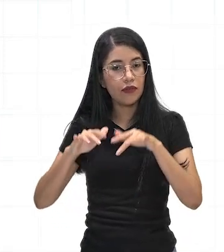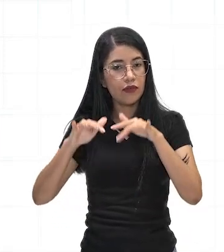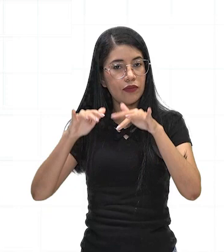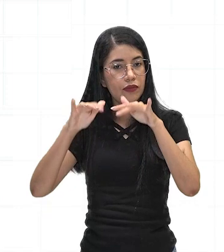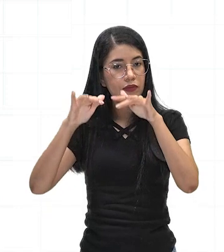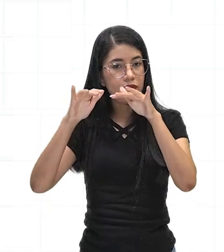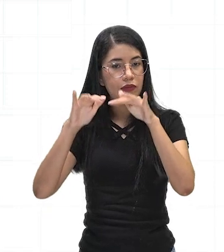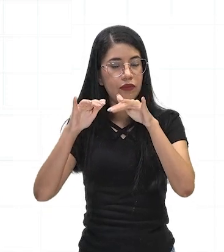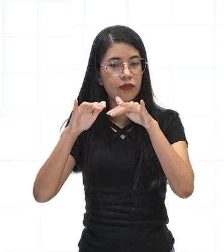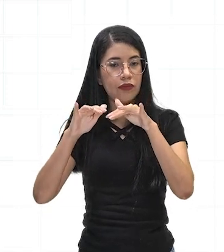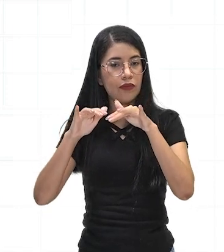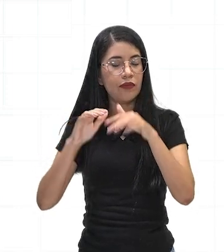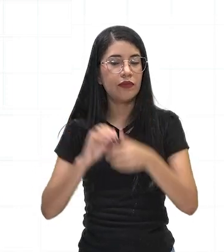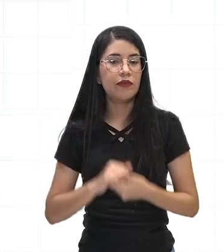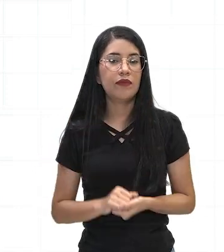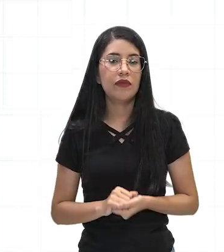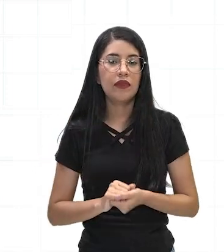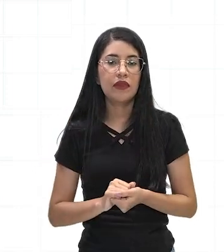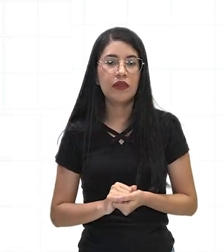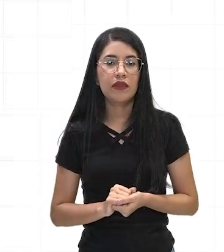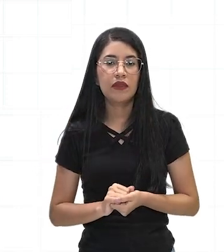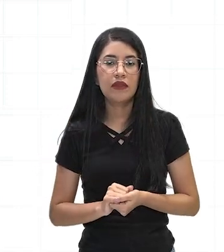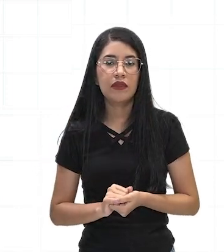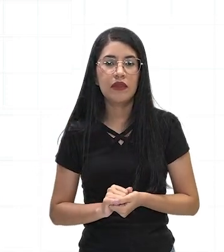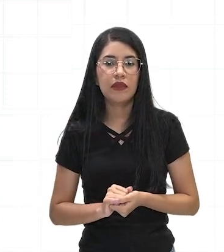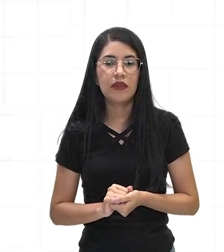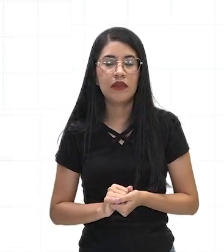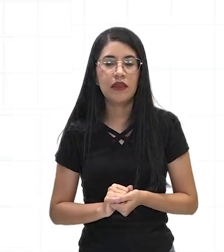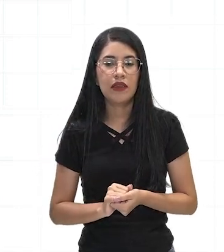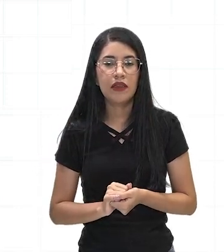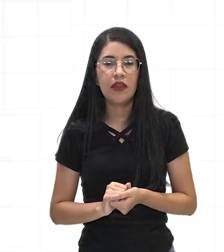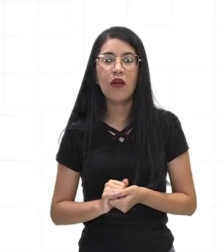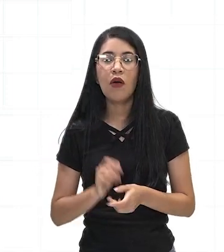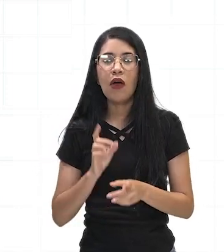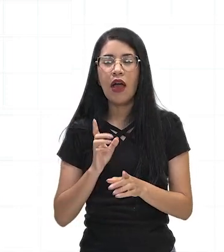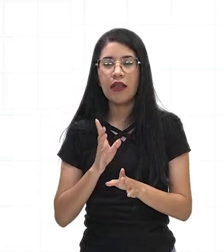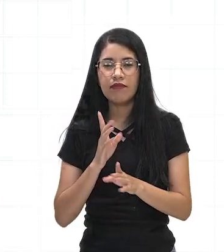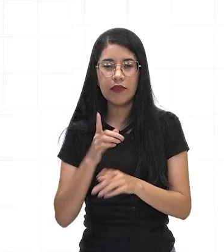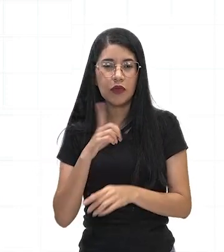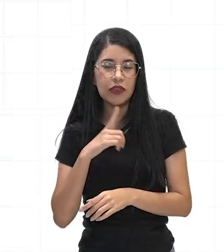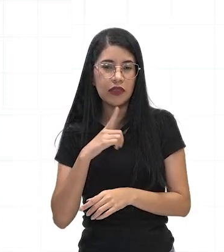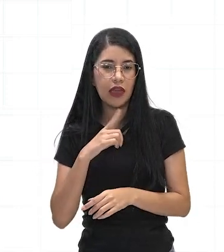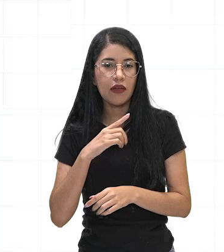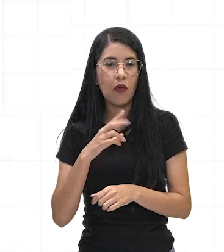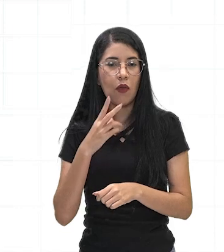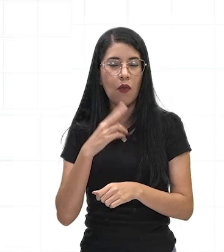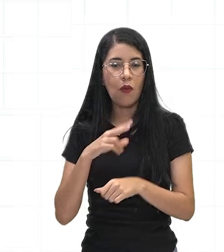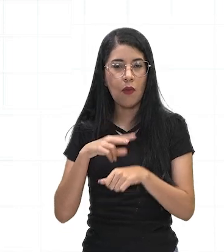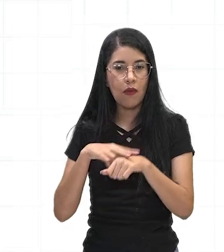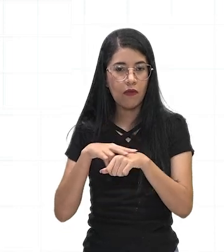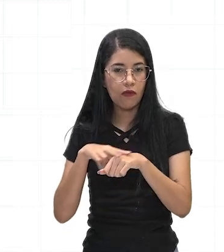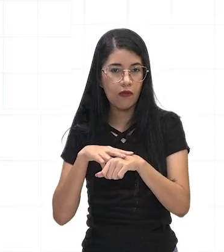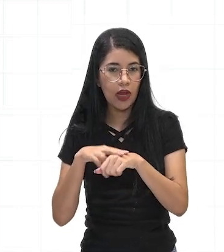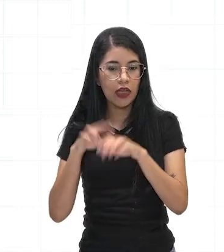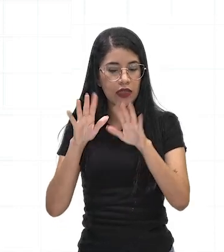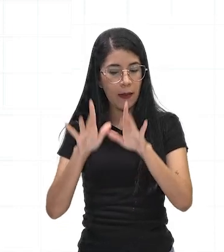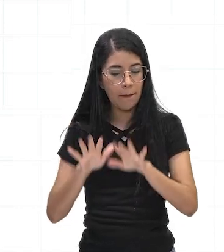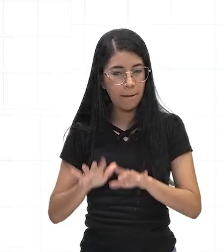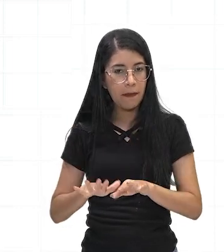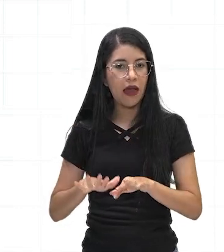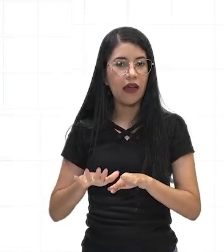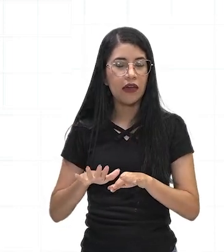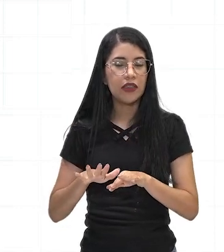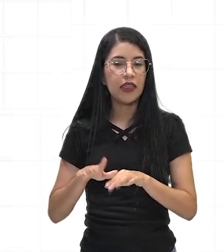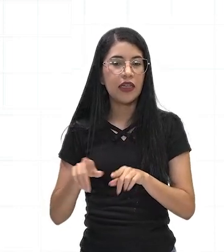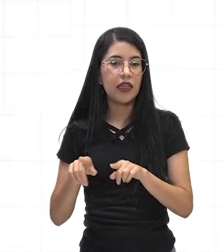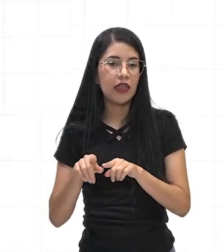Onde acontece a maré alta, que é justamente essa atração da Lua, né? Por causa da gravidade lunar, como se ela estivesse